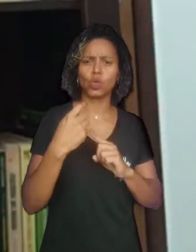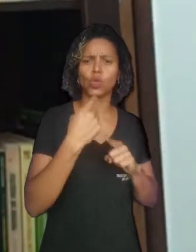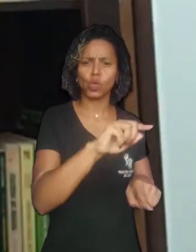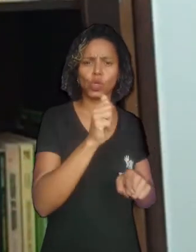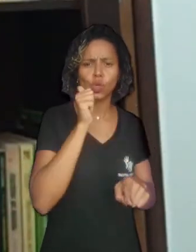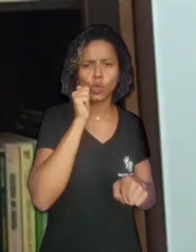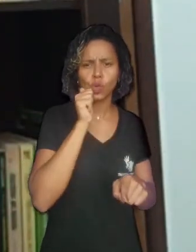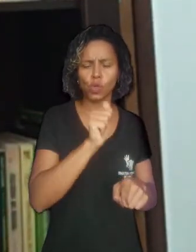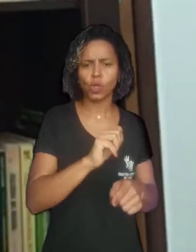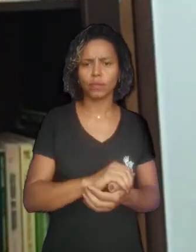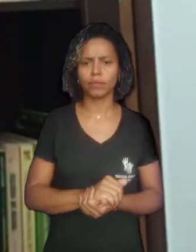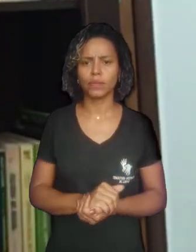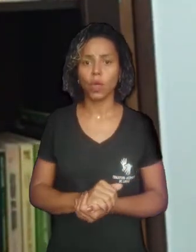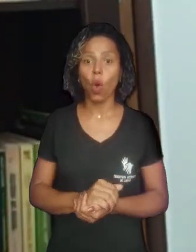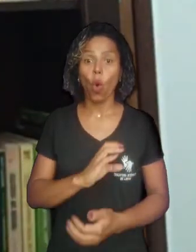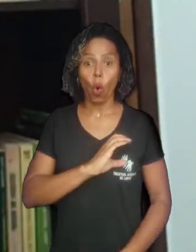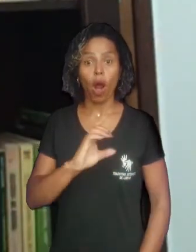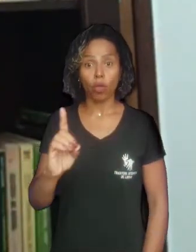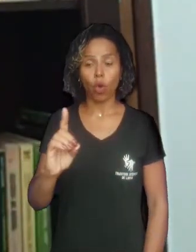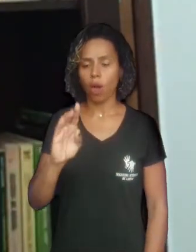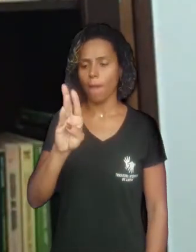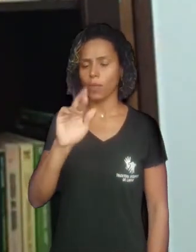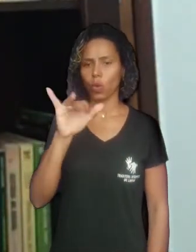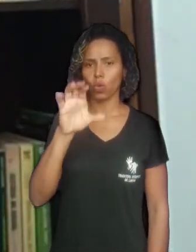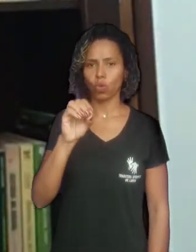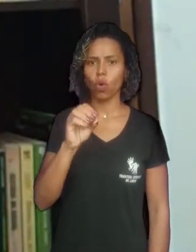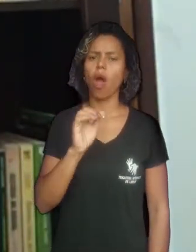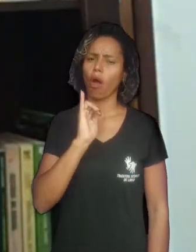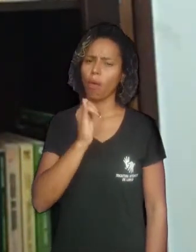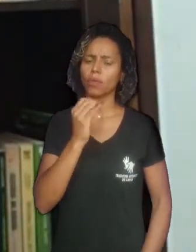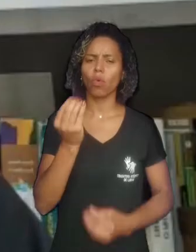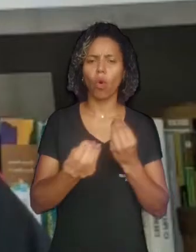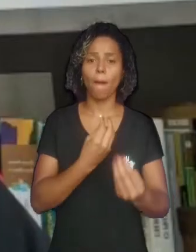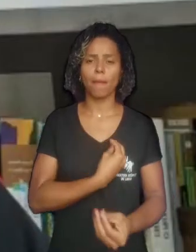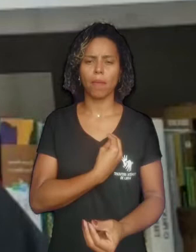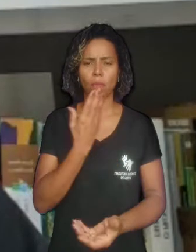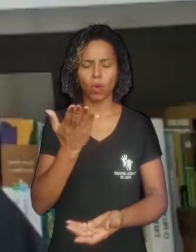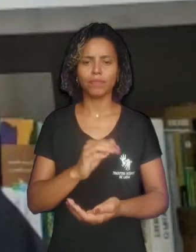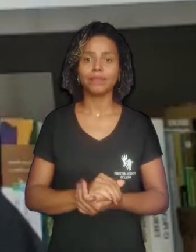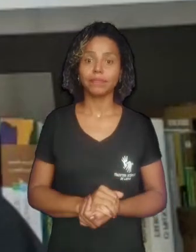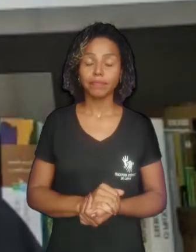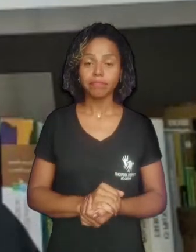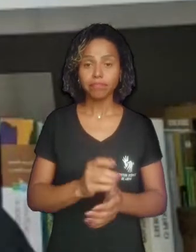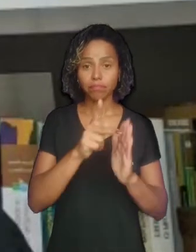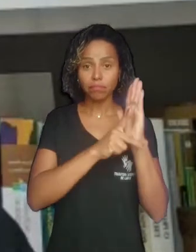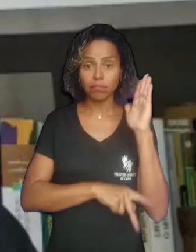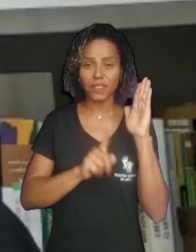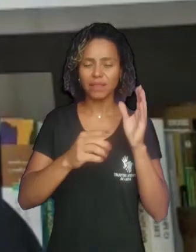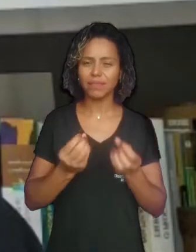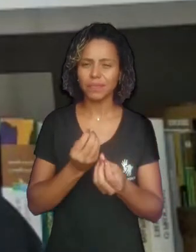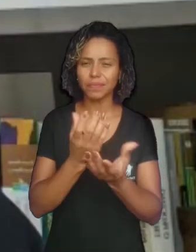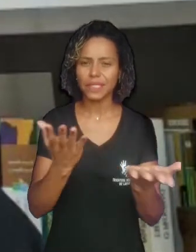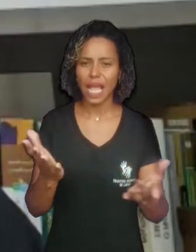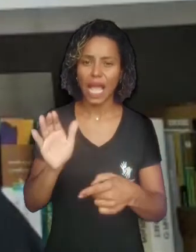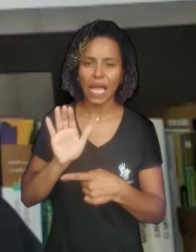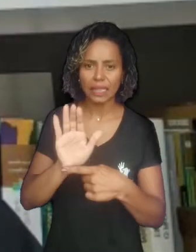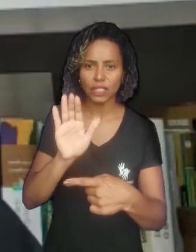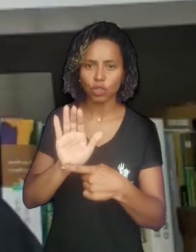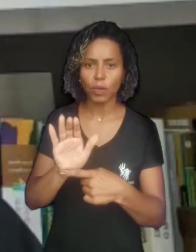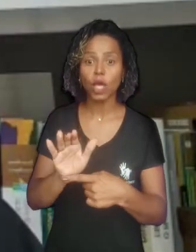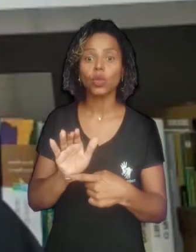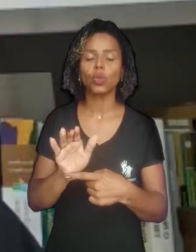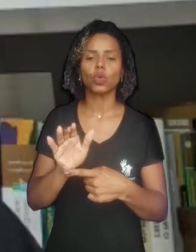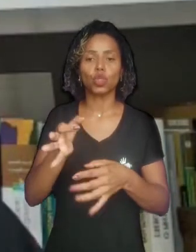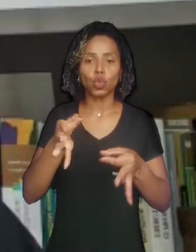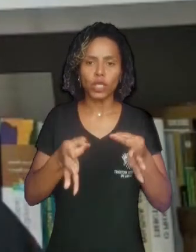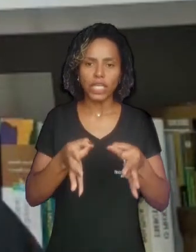o coordenador do projeto pro stinger comentou a participação nosso projeto oferece aos grupos vulneráveis modo